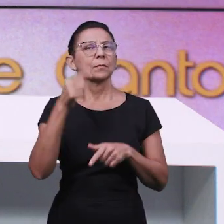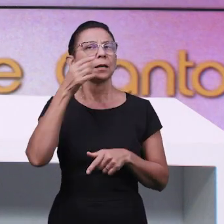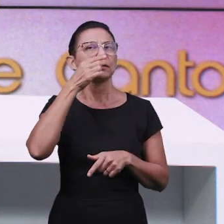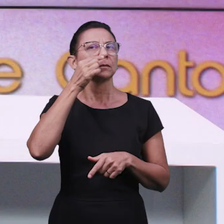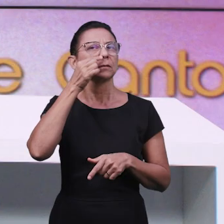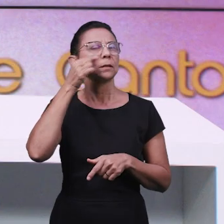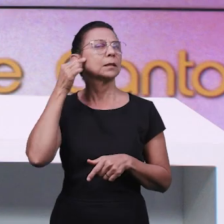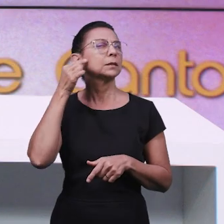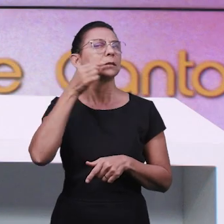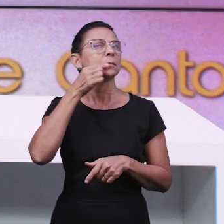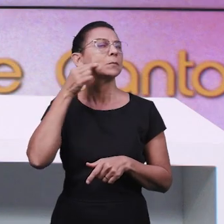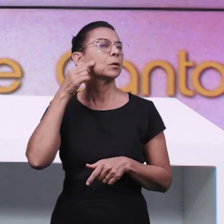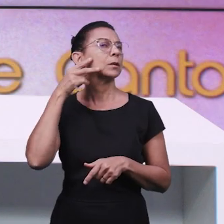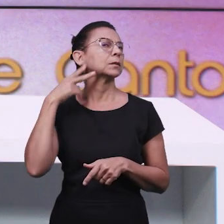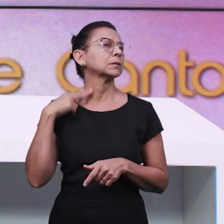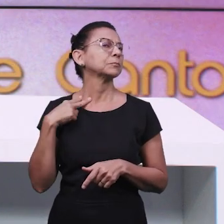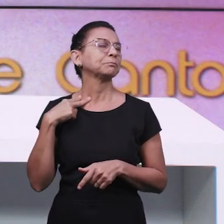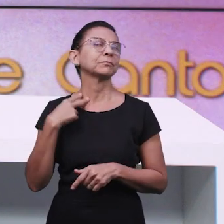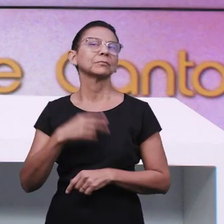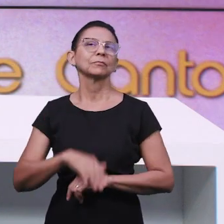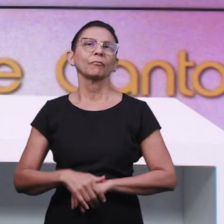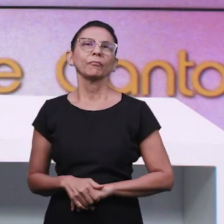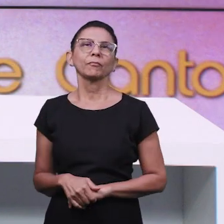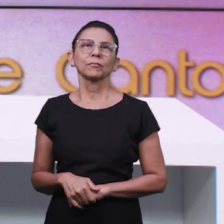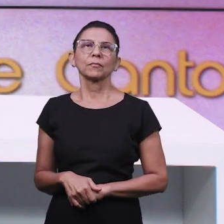das cavidades de ressonância.